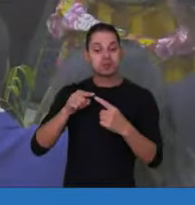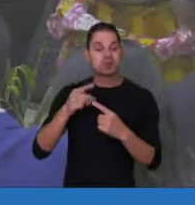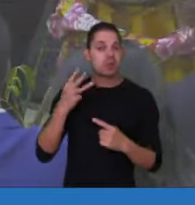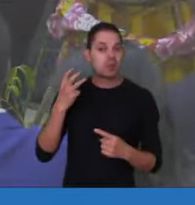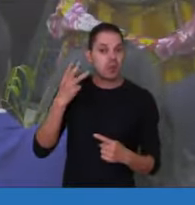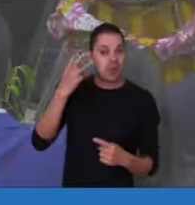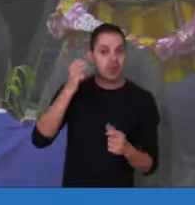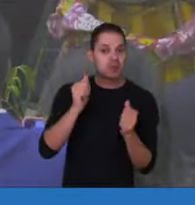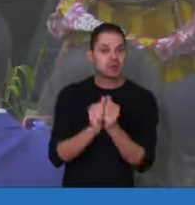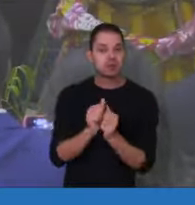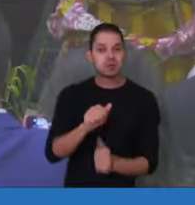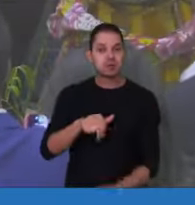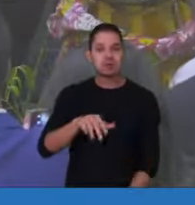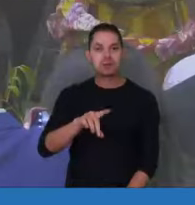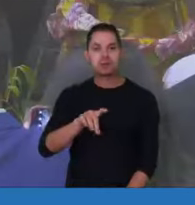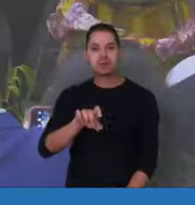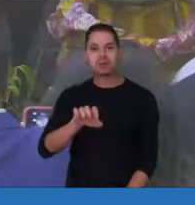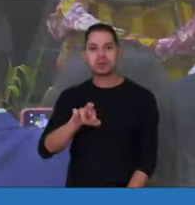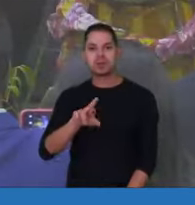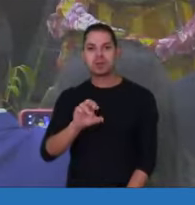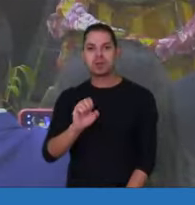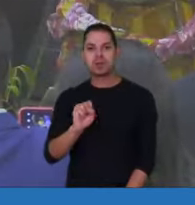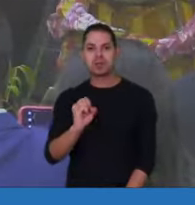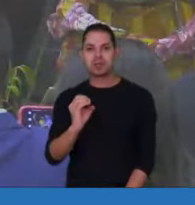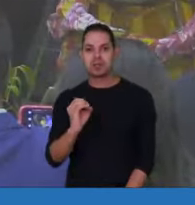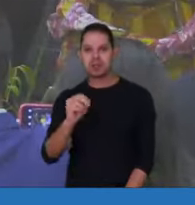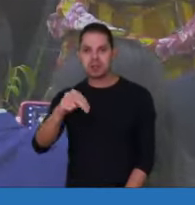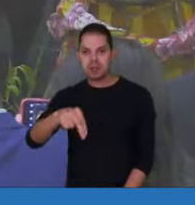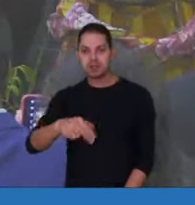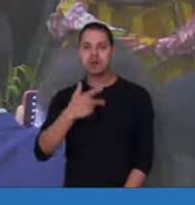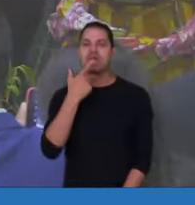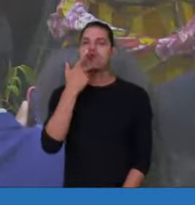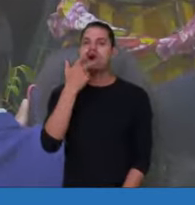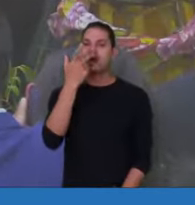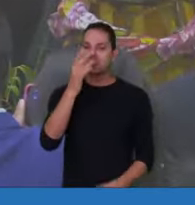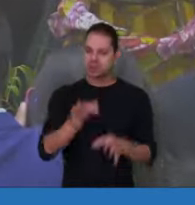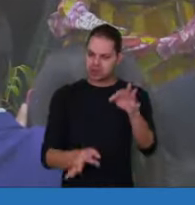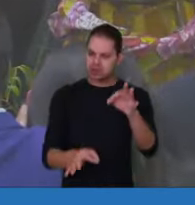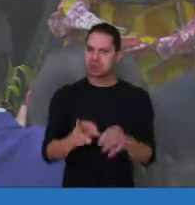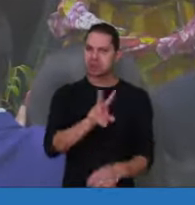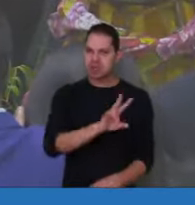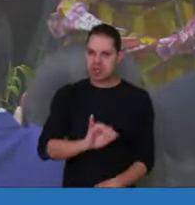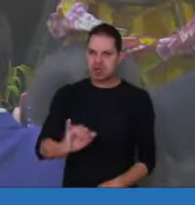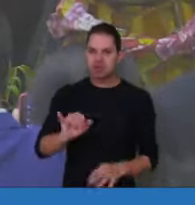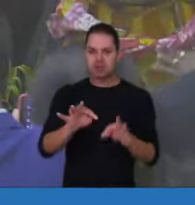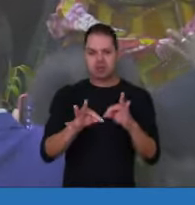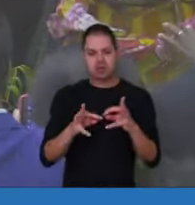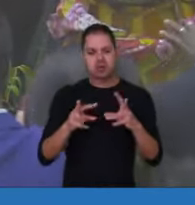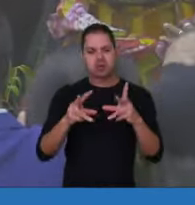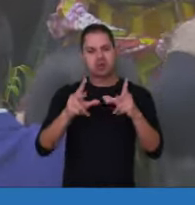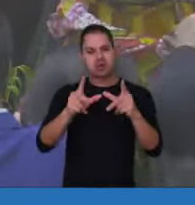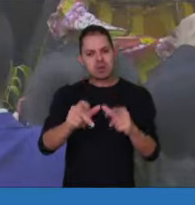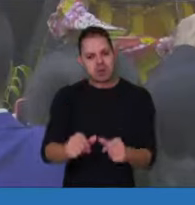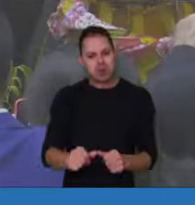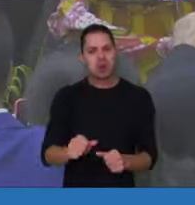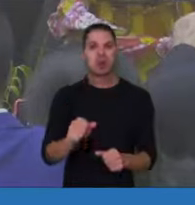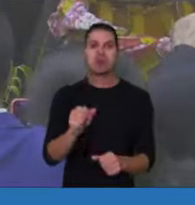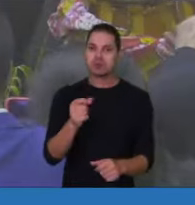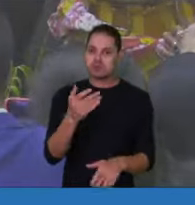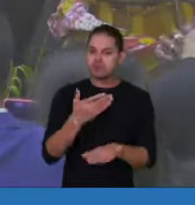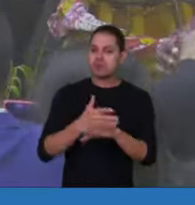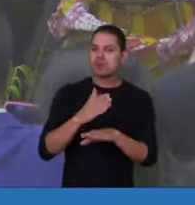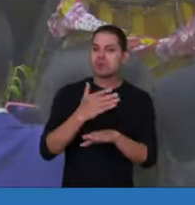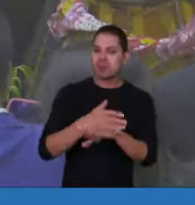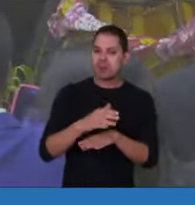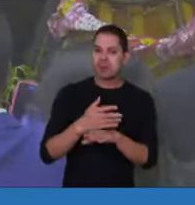quando já, e dizer que a justiça vai ser feita e que todos e todas se preparem que mais nome irá vir à tona,